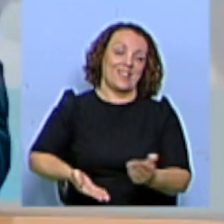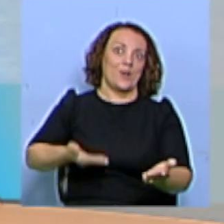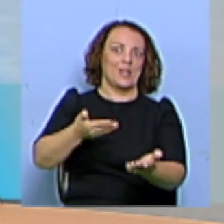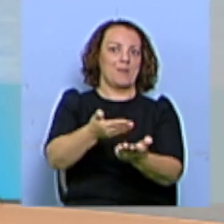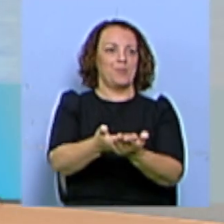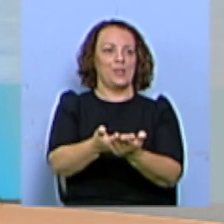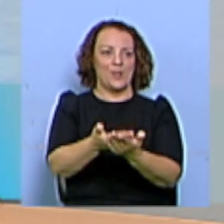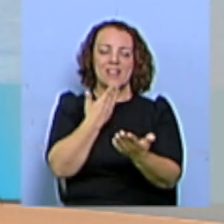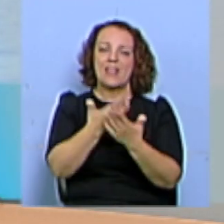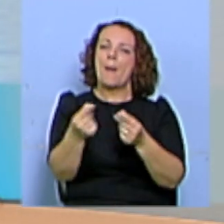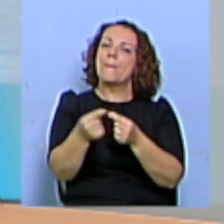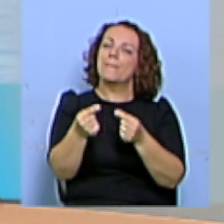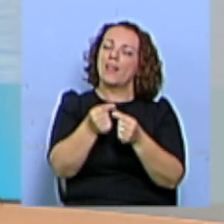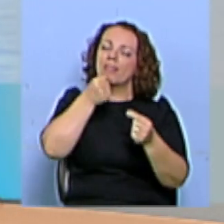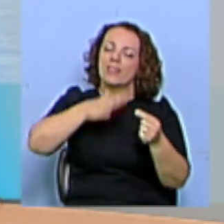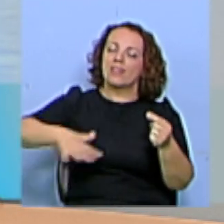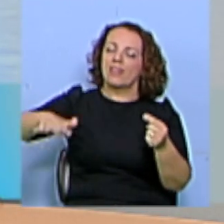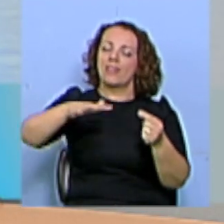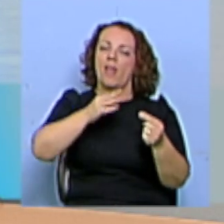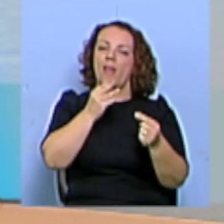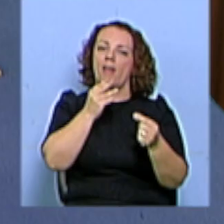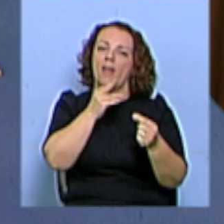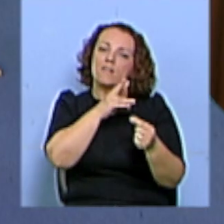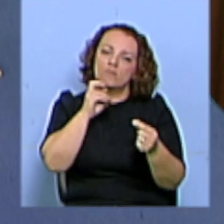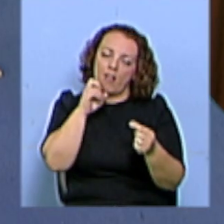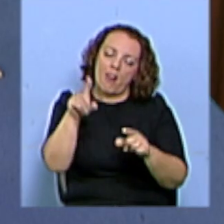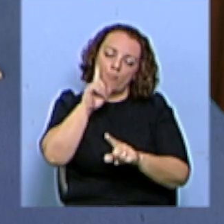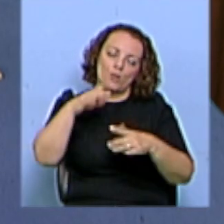Esta aproximação à Terra Santa que o Padre João Lourenço muito faz. Isso